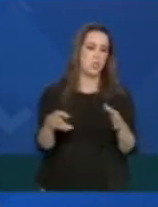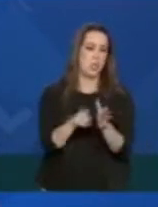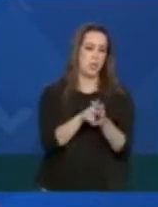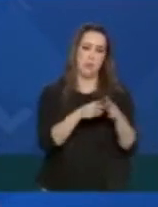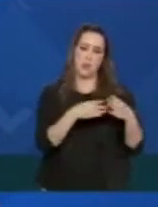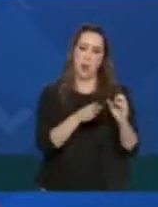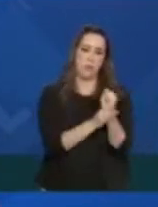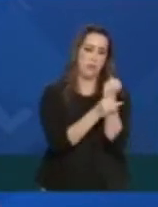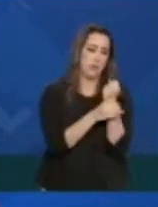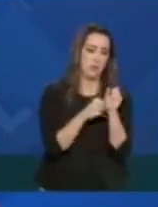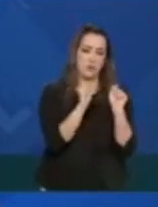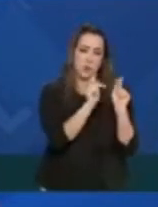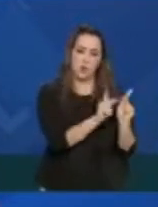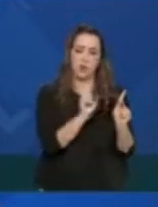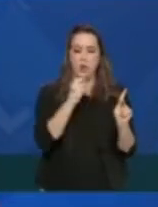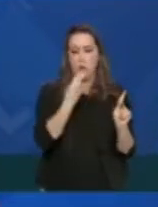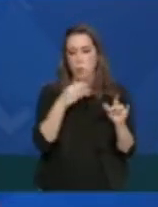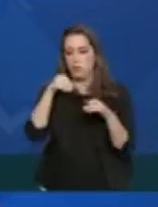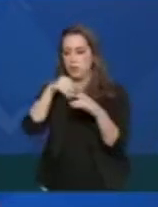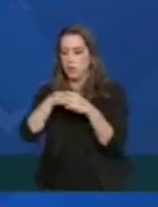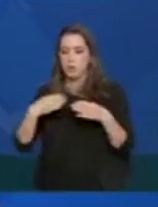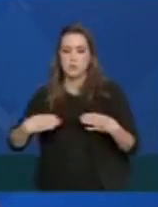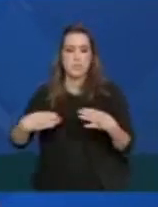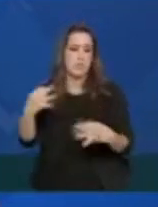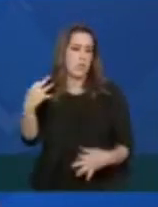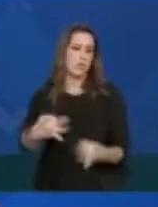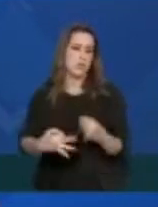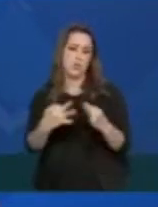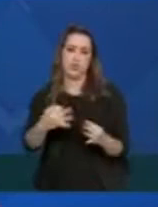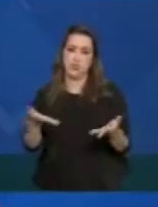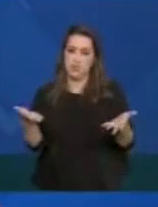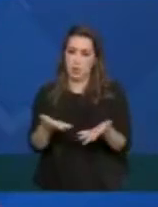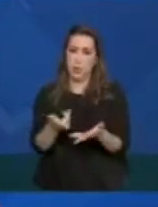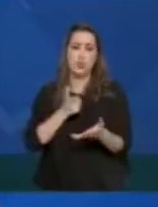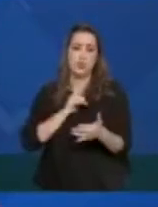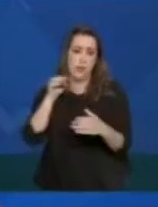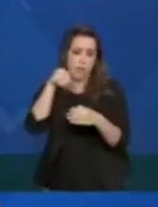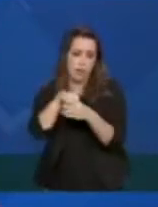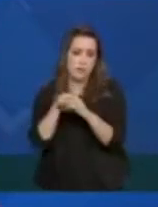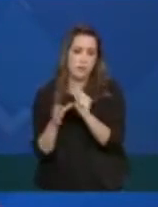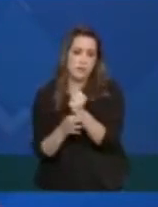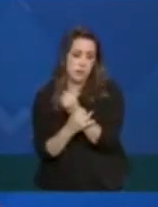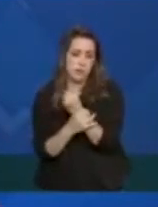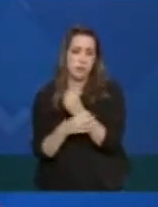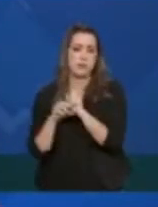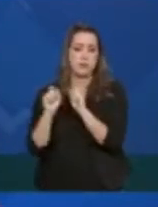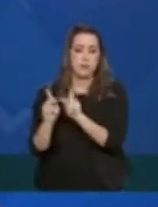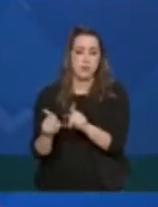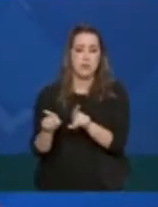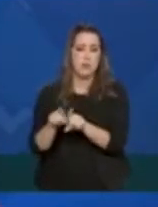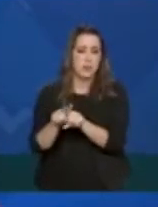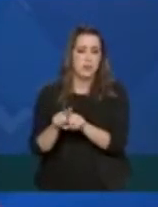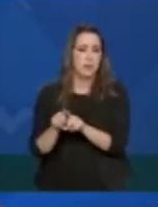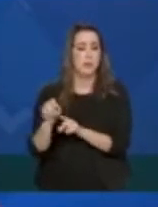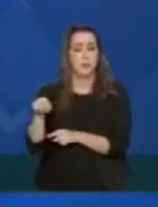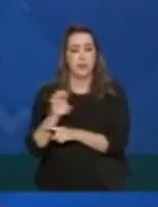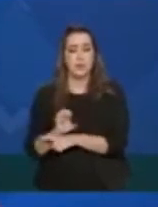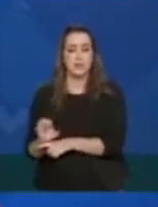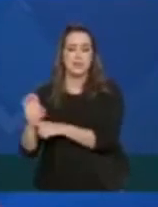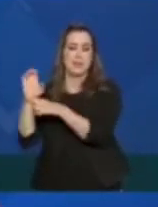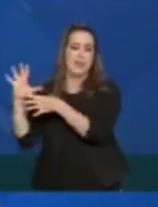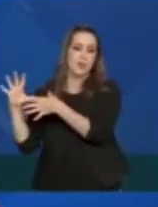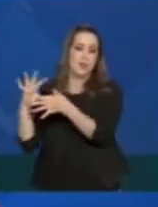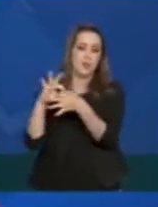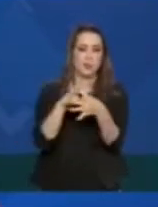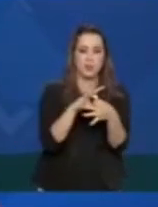se isso vier por uma atuação do ministério que atualmente cuida da pasta, os estados estarão certamente contemplados, porque esse é o